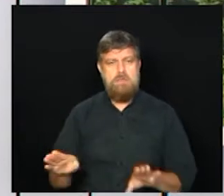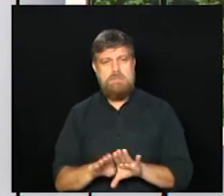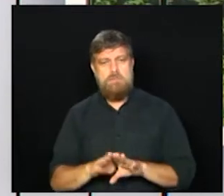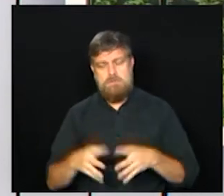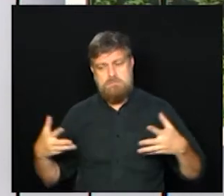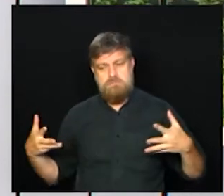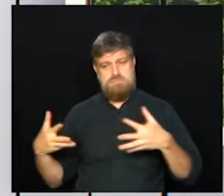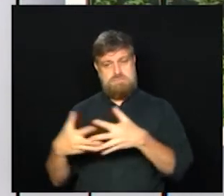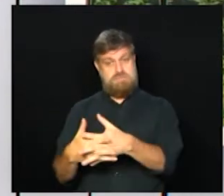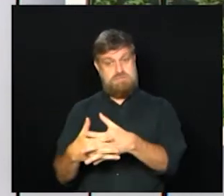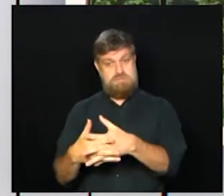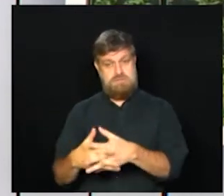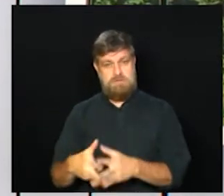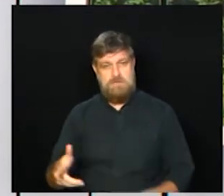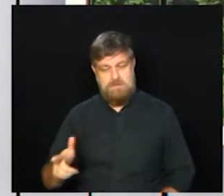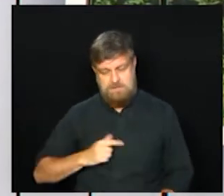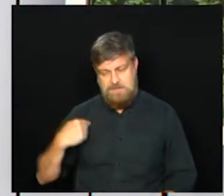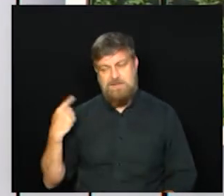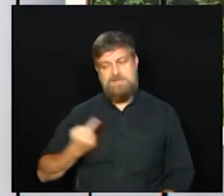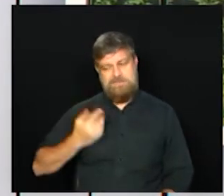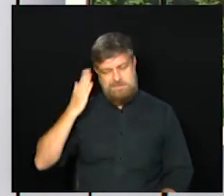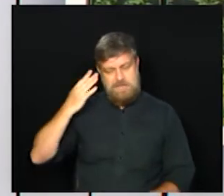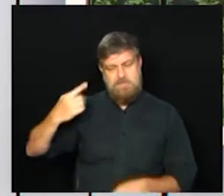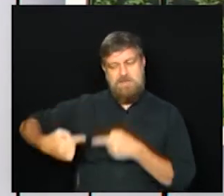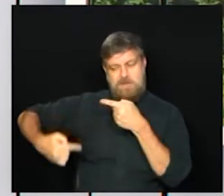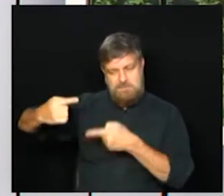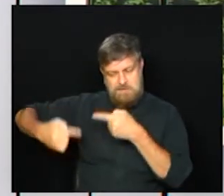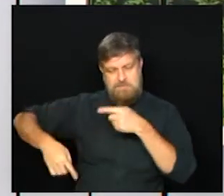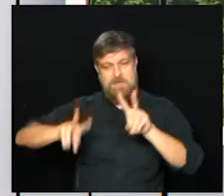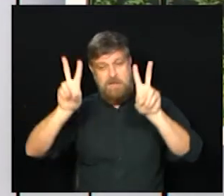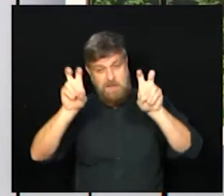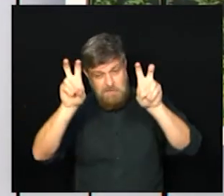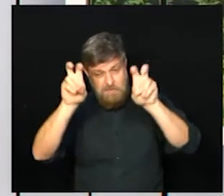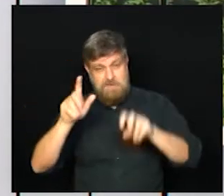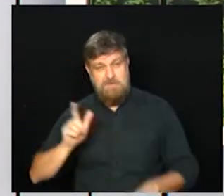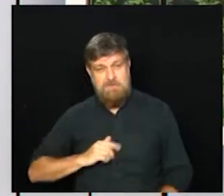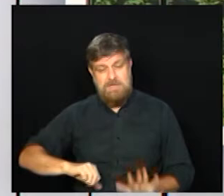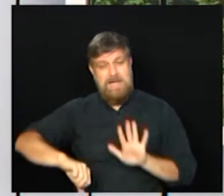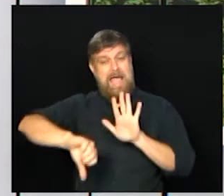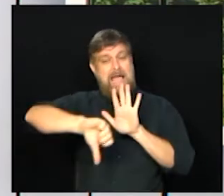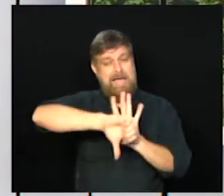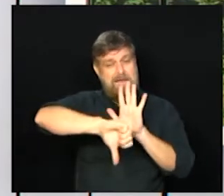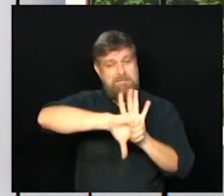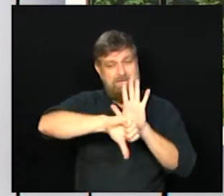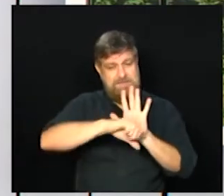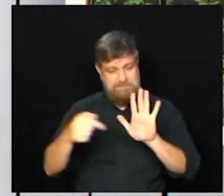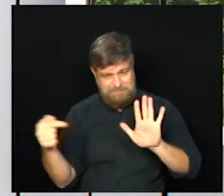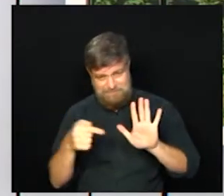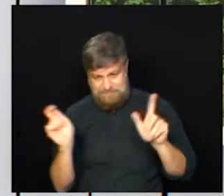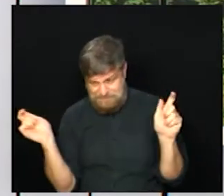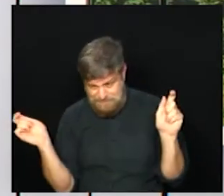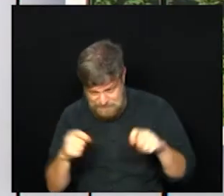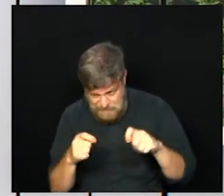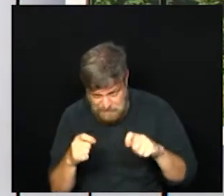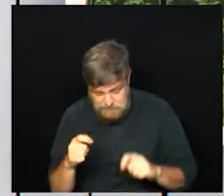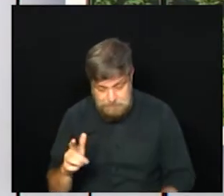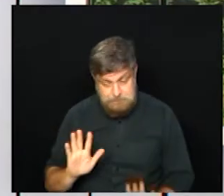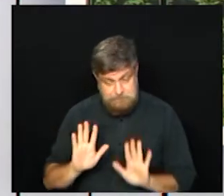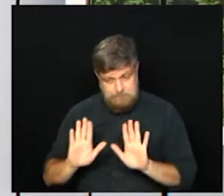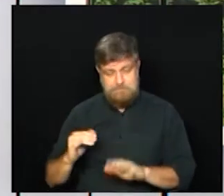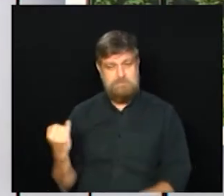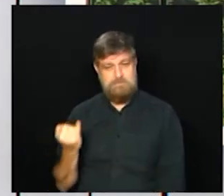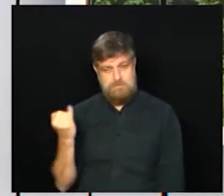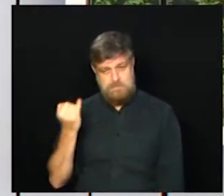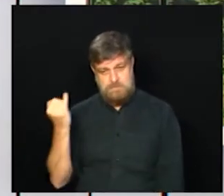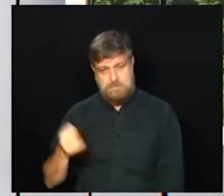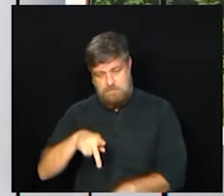polêmica, a gente sabe que é um debate todo, né, sobre o quanto que a criminalização ela consegue dar conta, mas é importante num